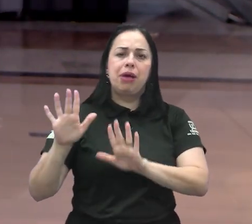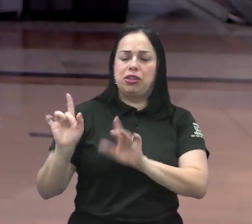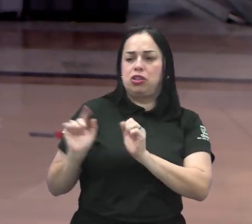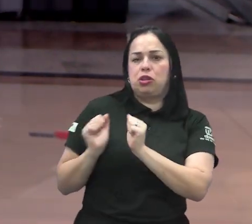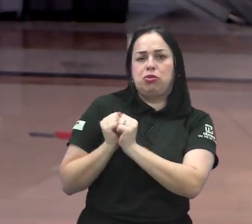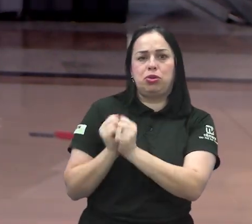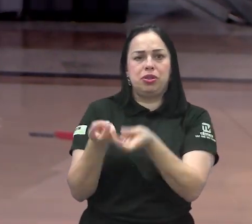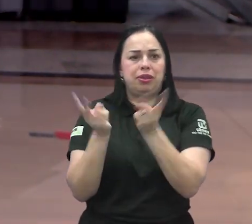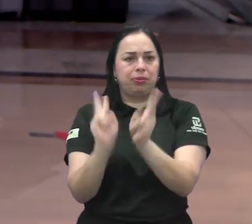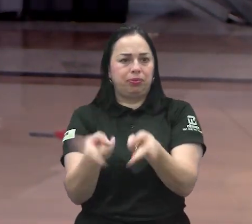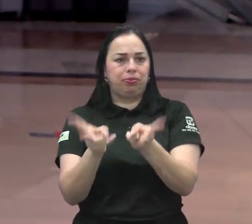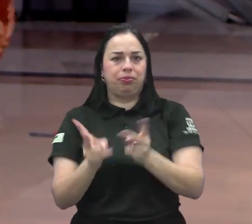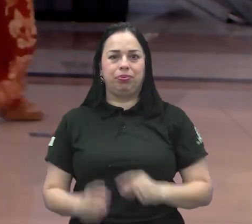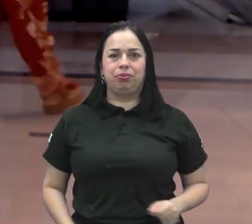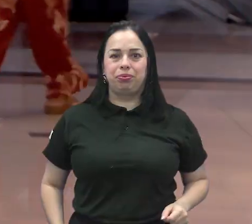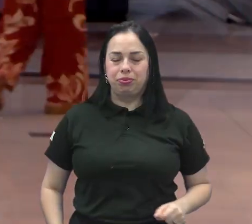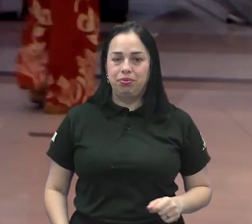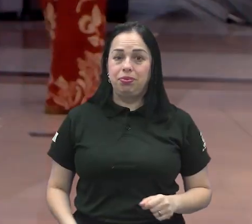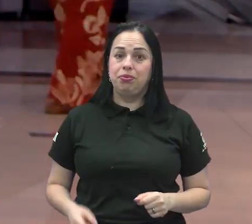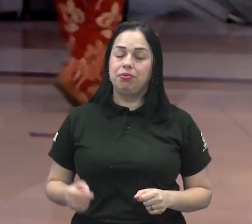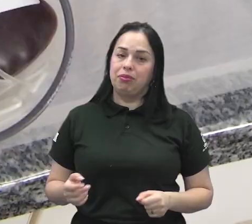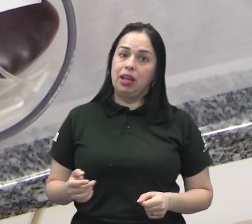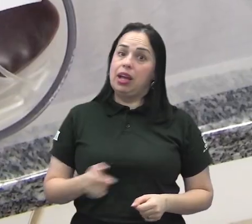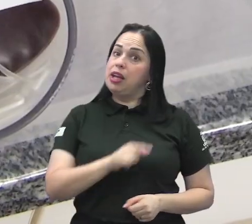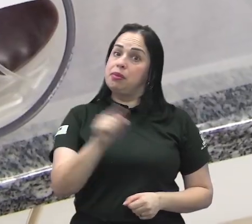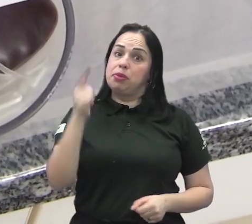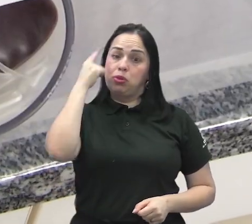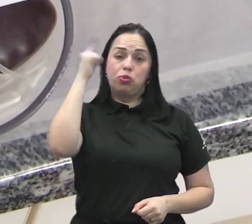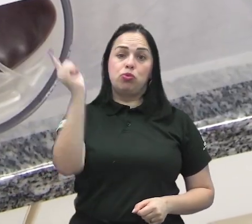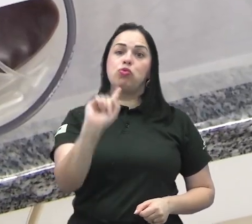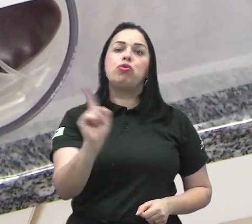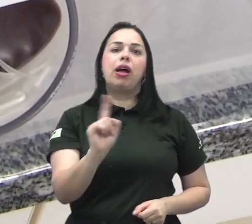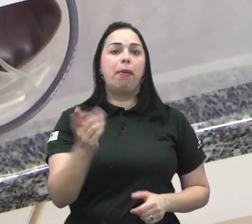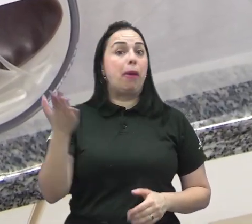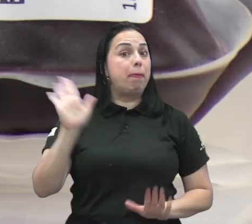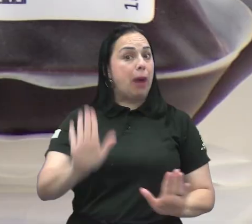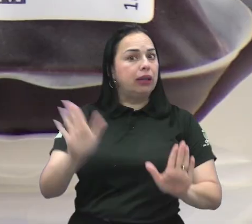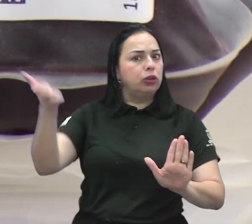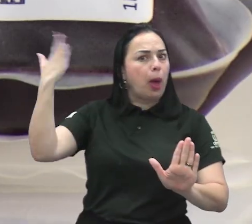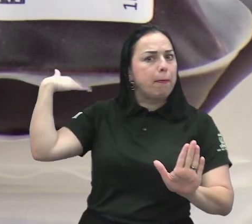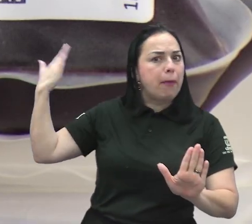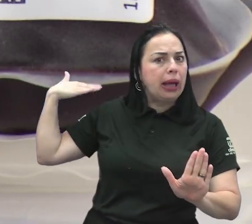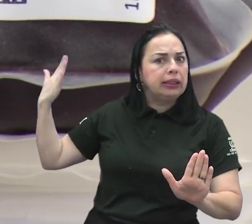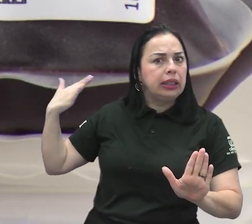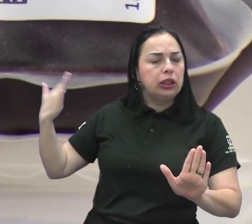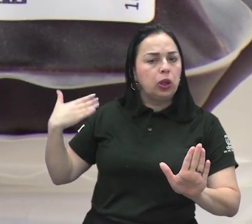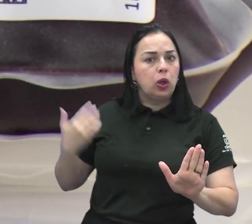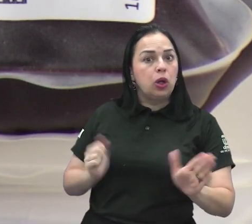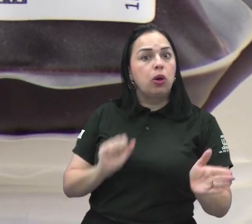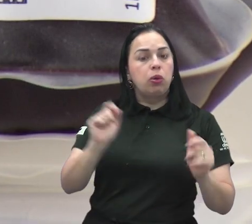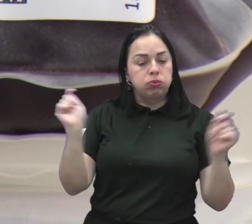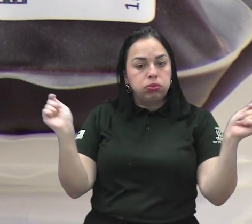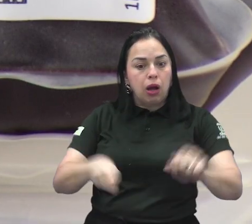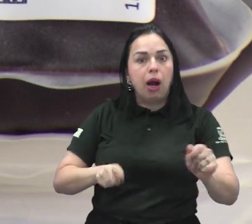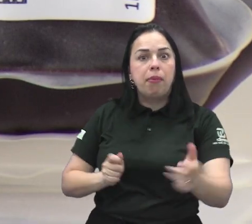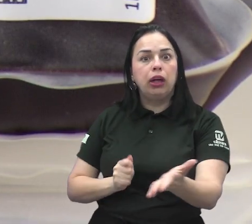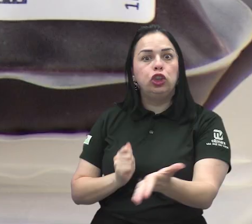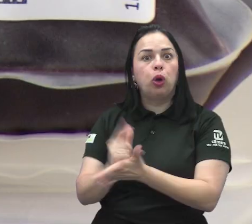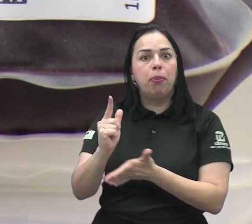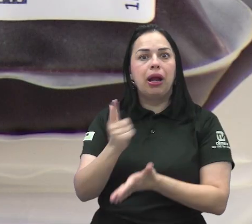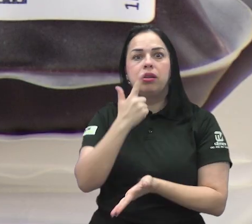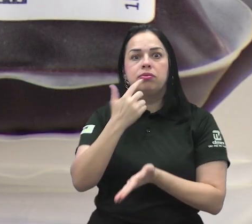junto, ali um lado a lado, do outro doando sangue. E pouca gente sabe, mas no passado, o sangue podia